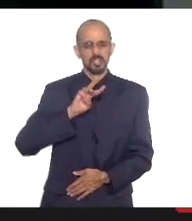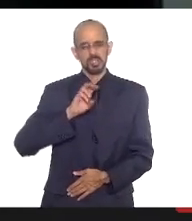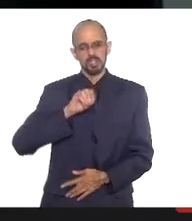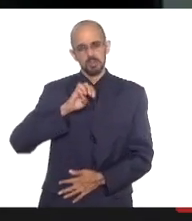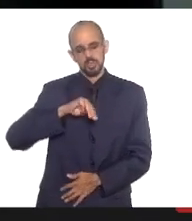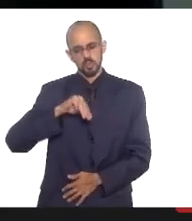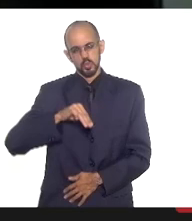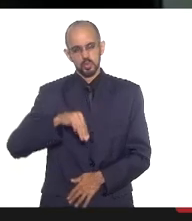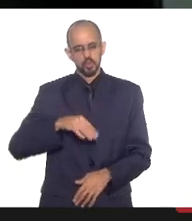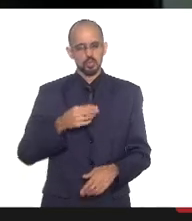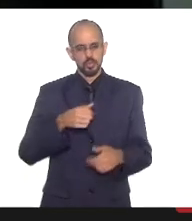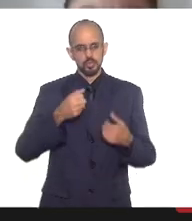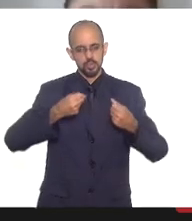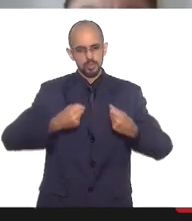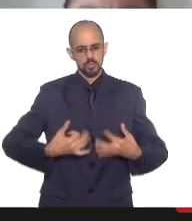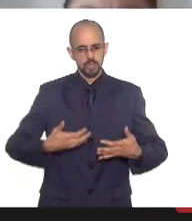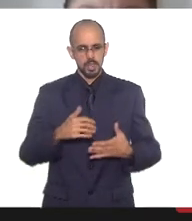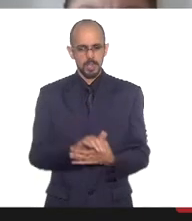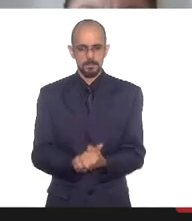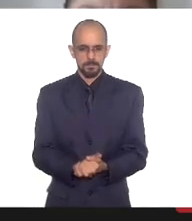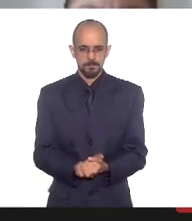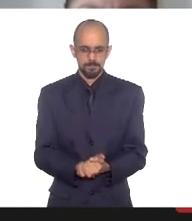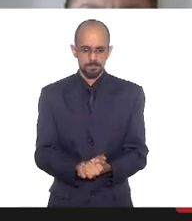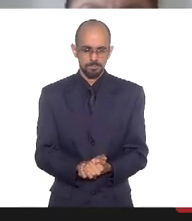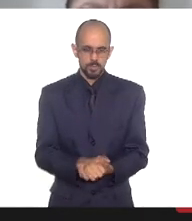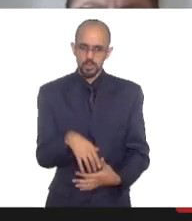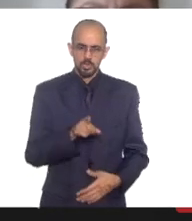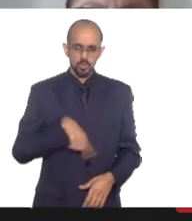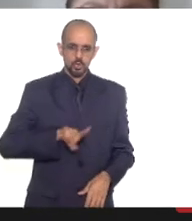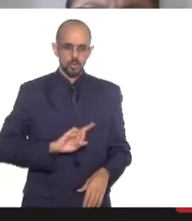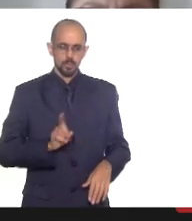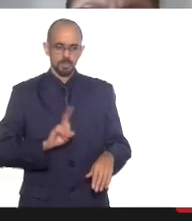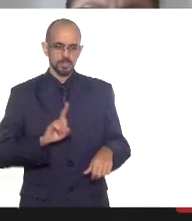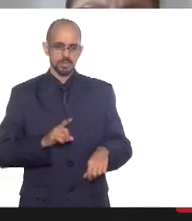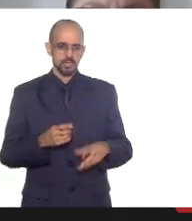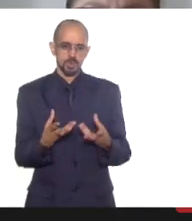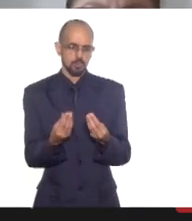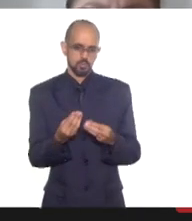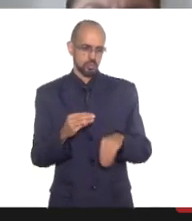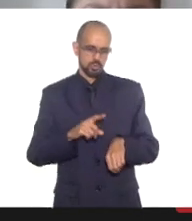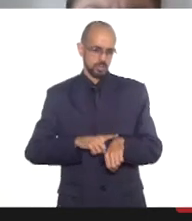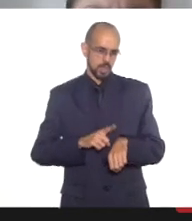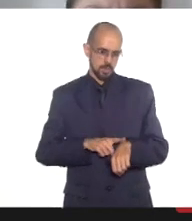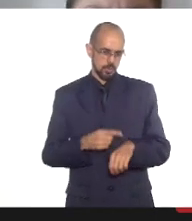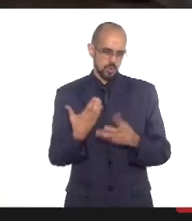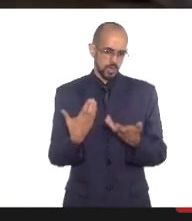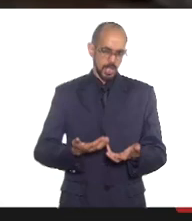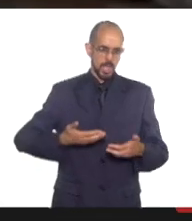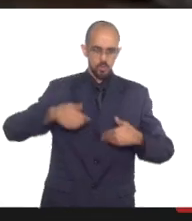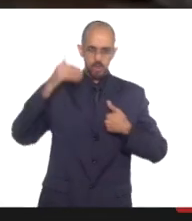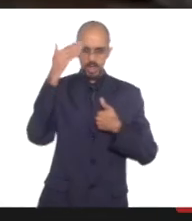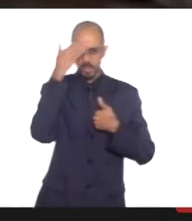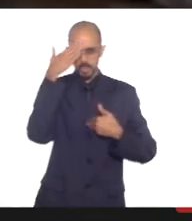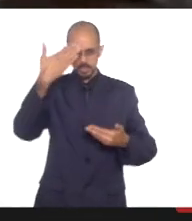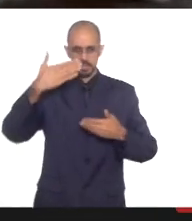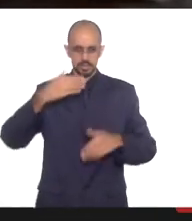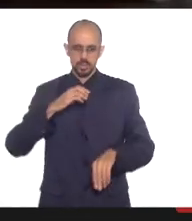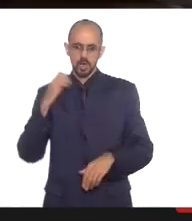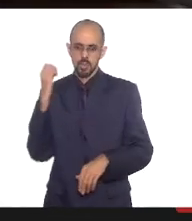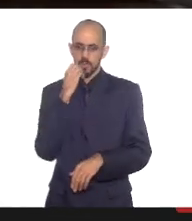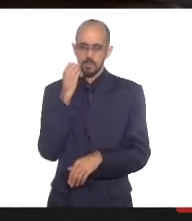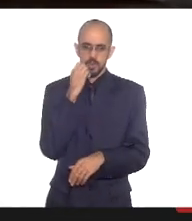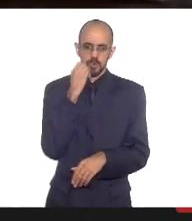considerações que julgar pertinentes às necessidades tanto tempo Primeiro que lhe agradecer muito a oportunidade